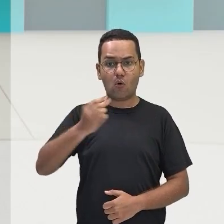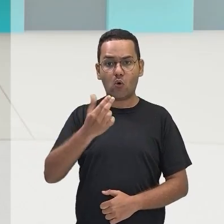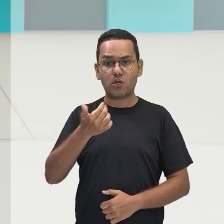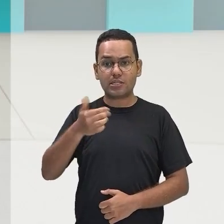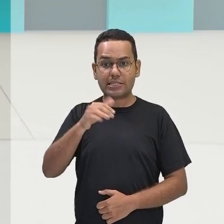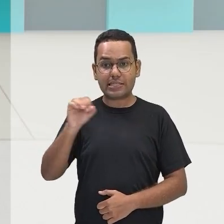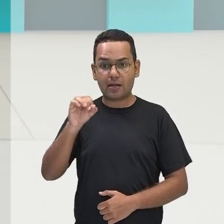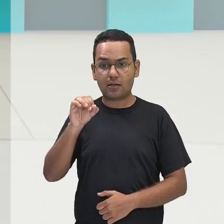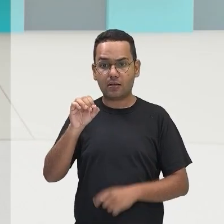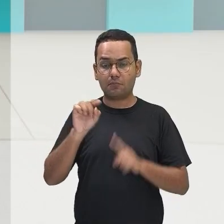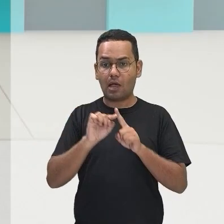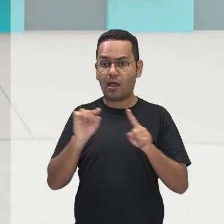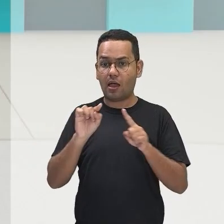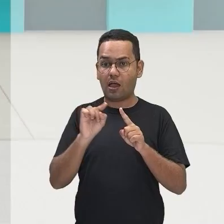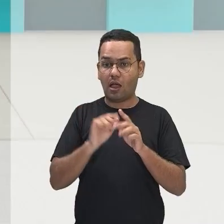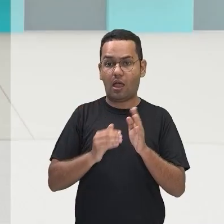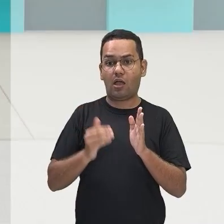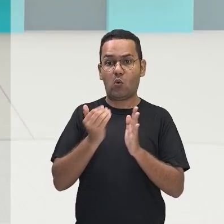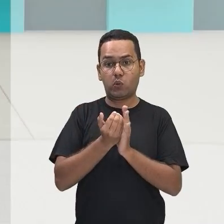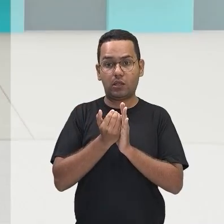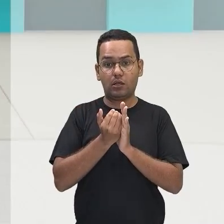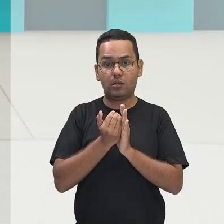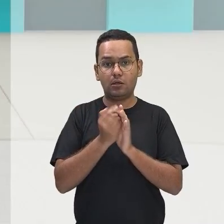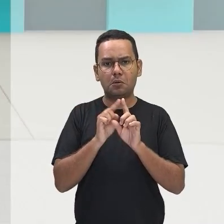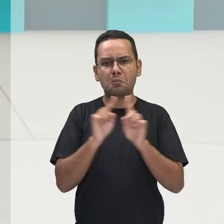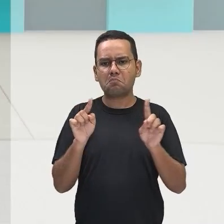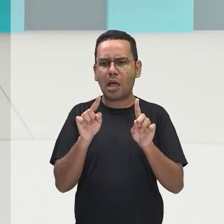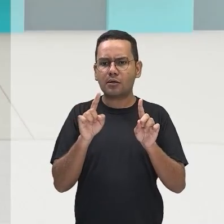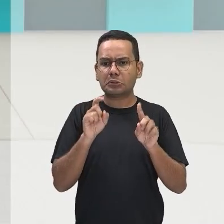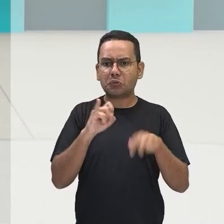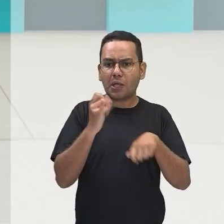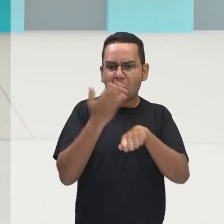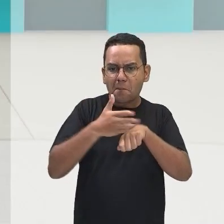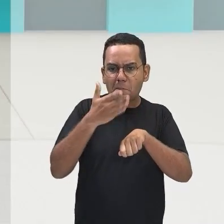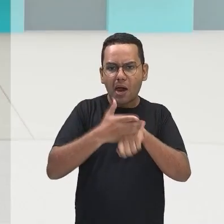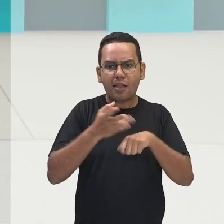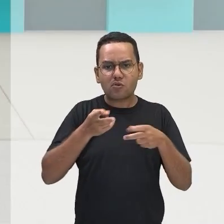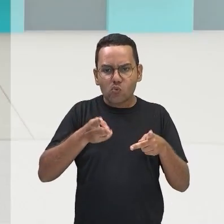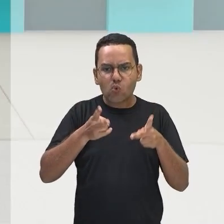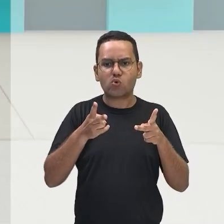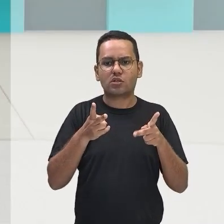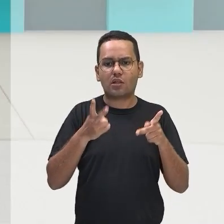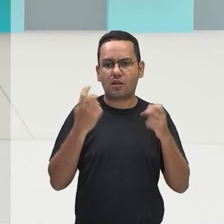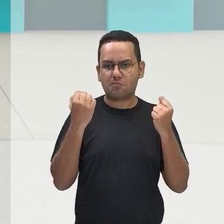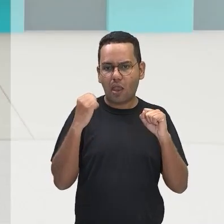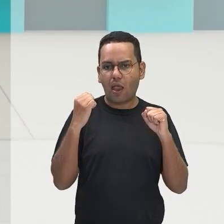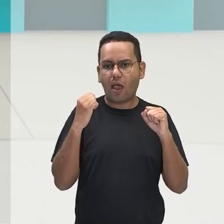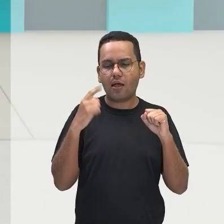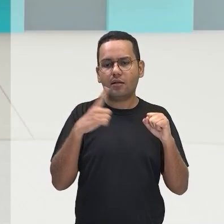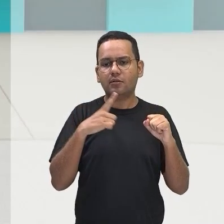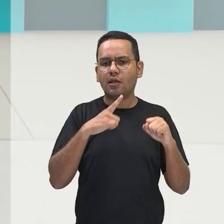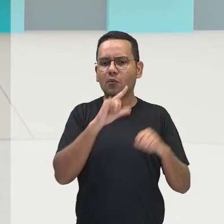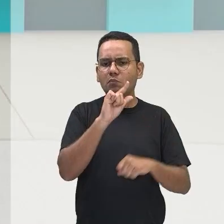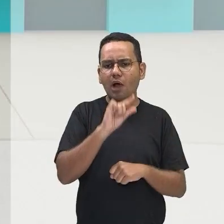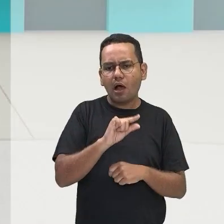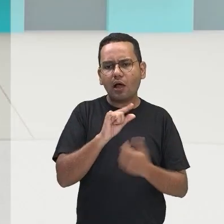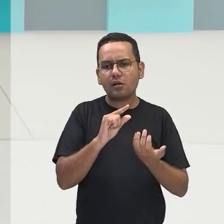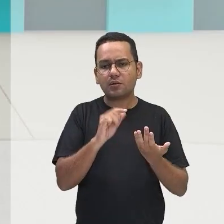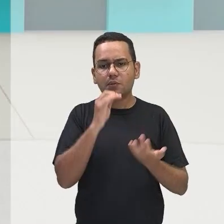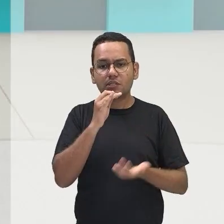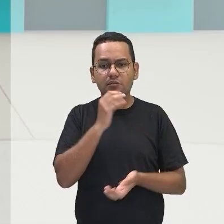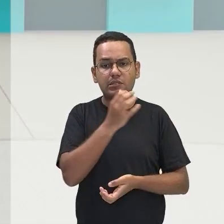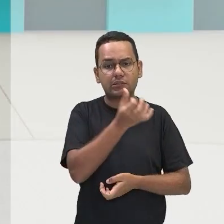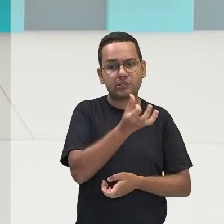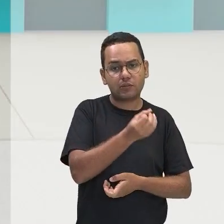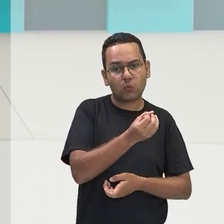frequência alta, ela vai começar a ficar mais baixa depois de um certo tempo de treinamento. Como eu falei anteriormente, 65, 60.